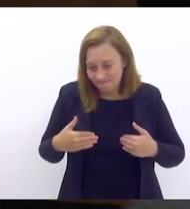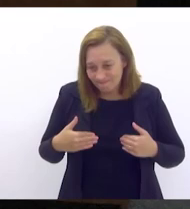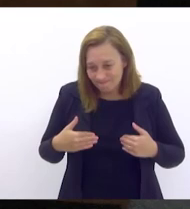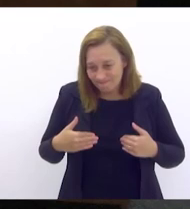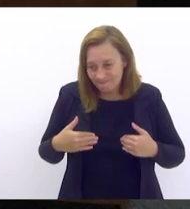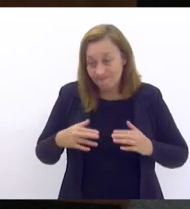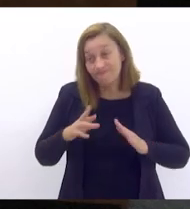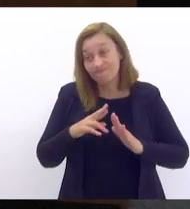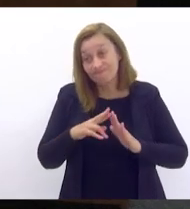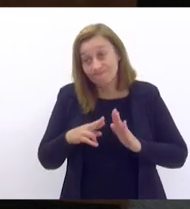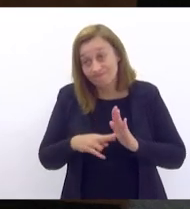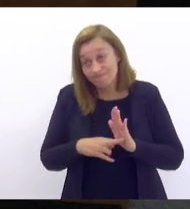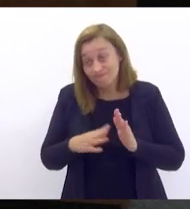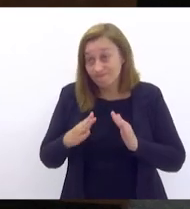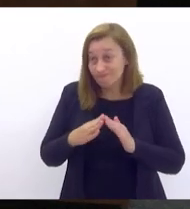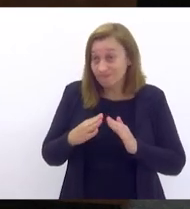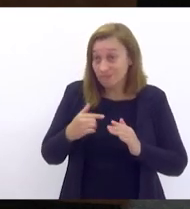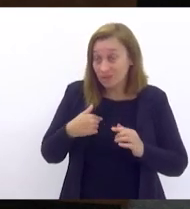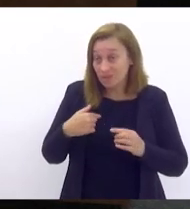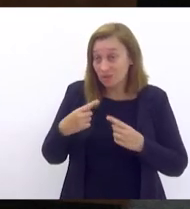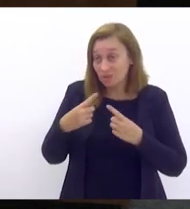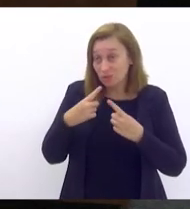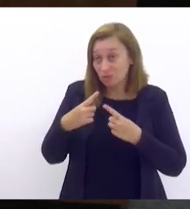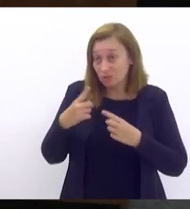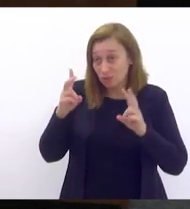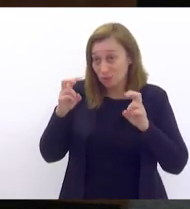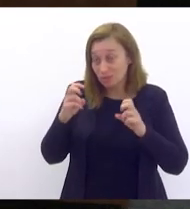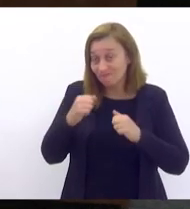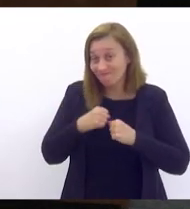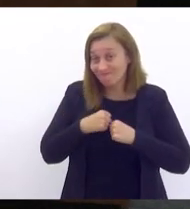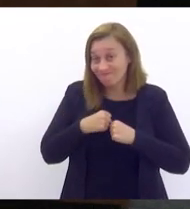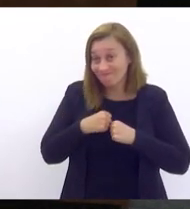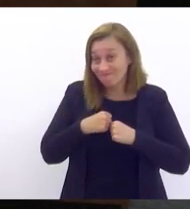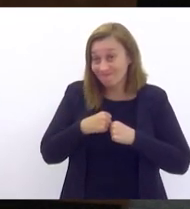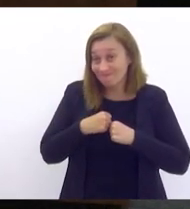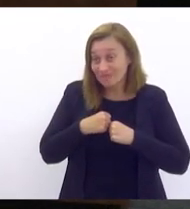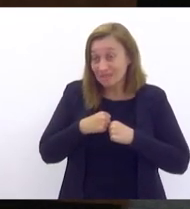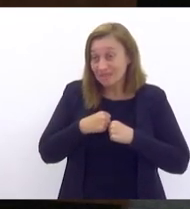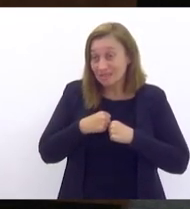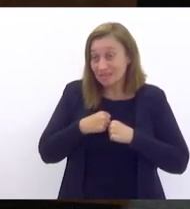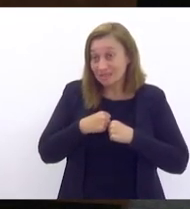o regimento interno, que eu discuta a matéria?